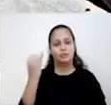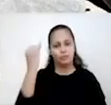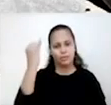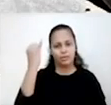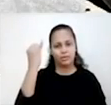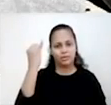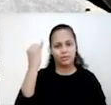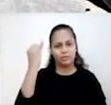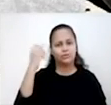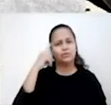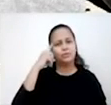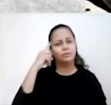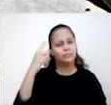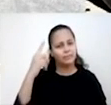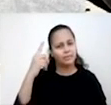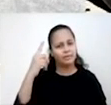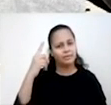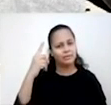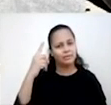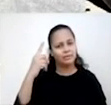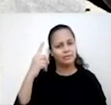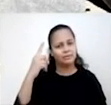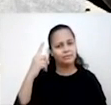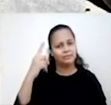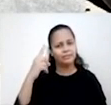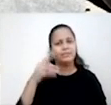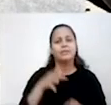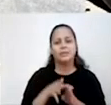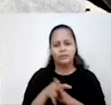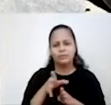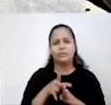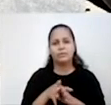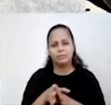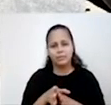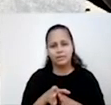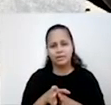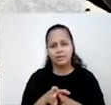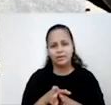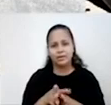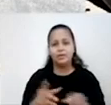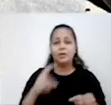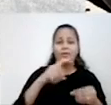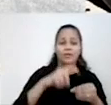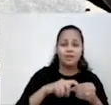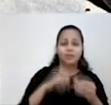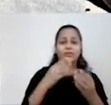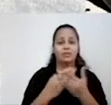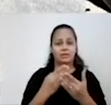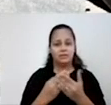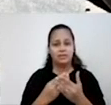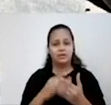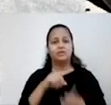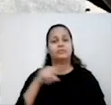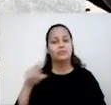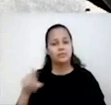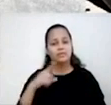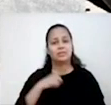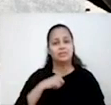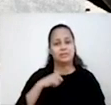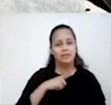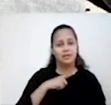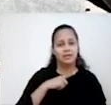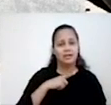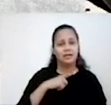muito importante esse acompanhamento de vocês para que no retorno das aulas vocês tenham